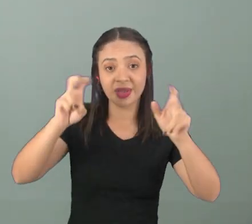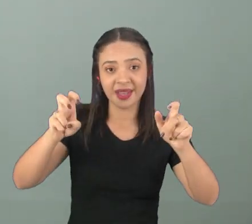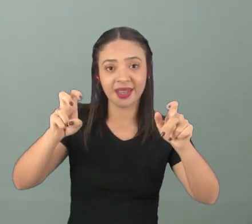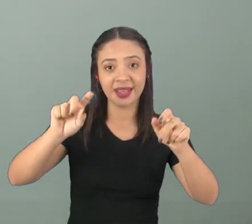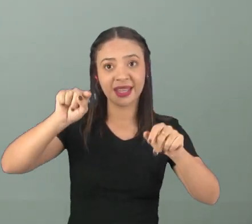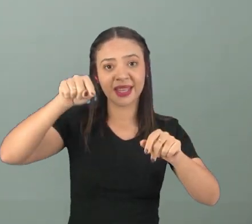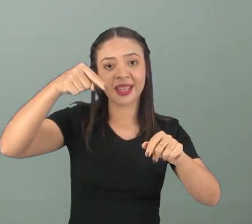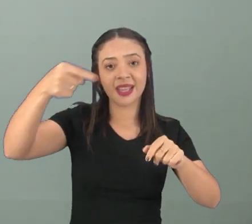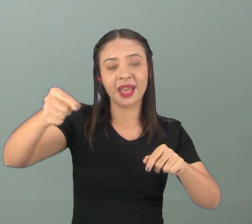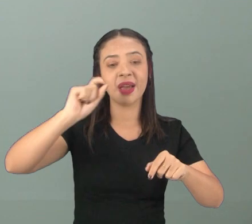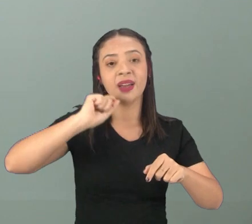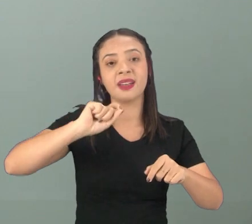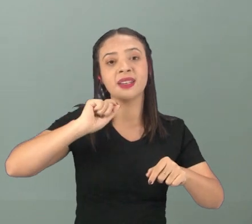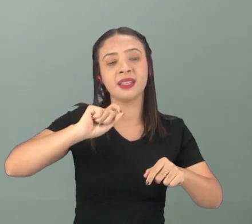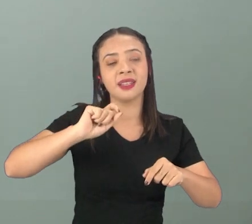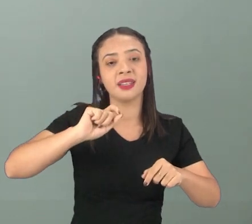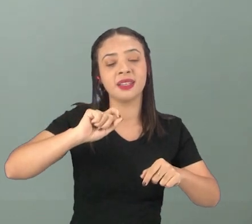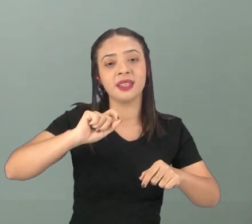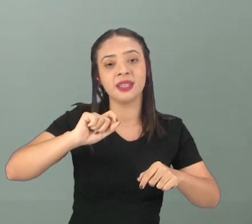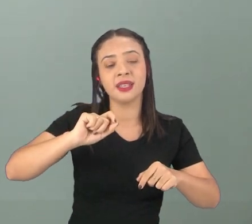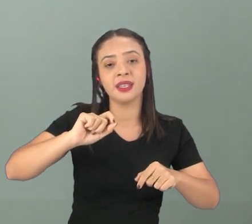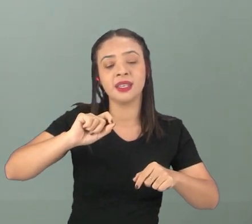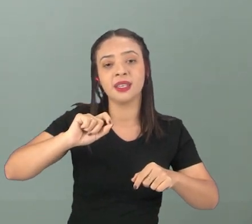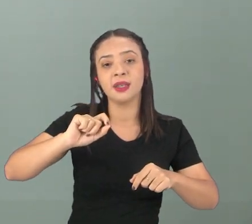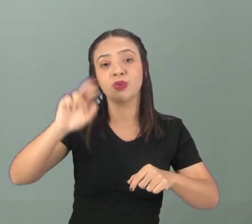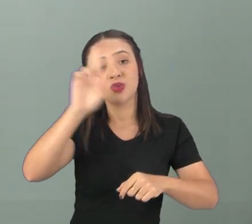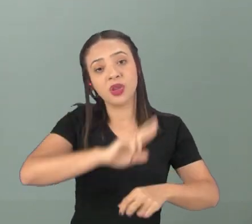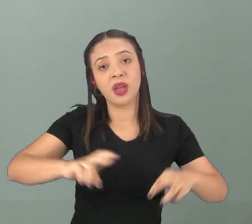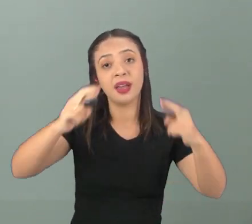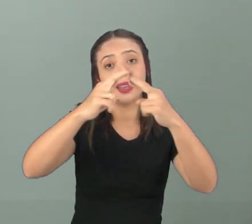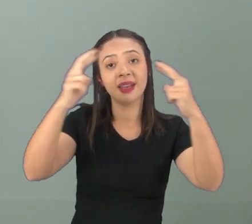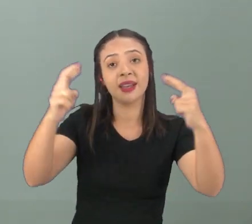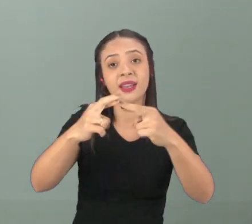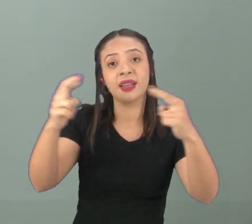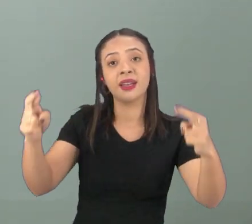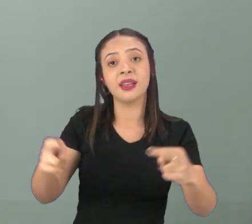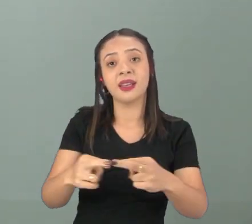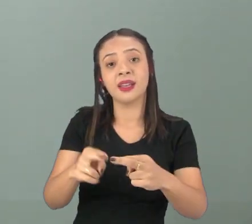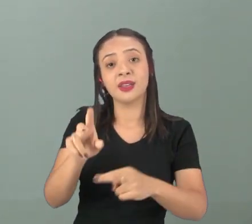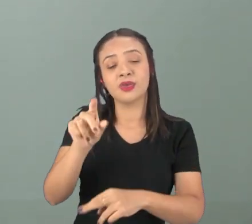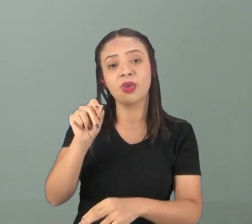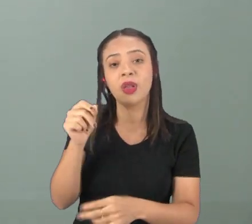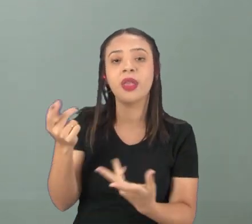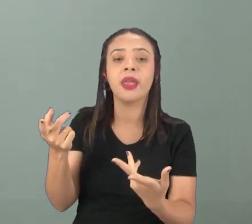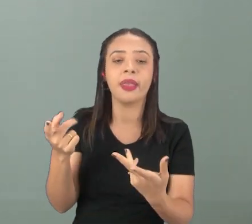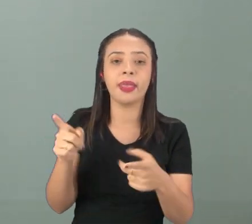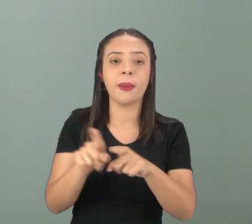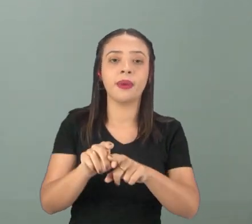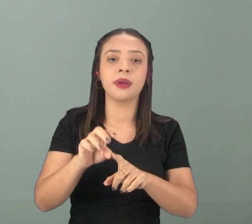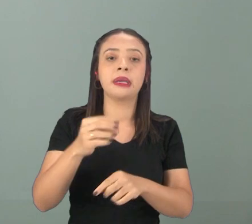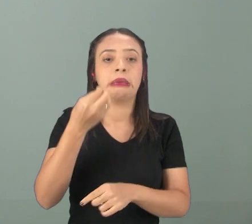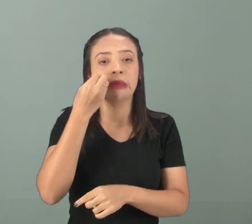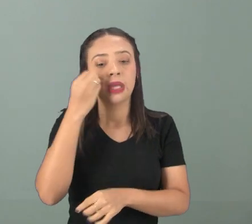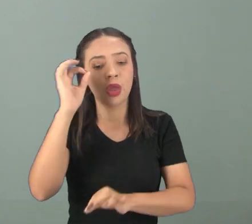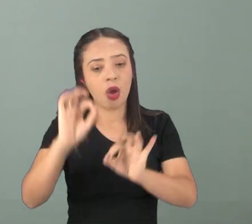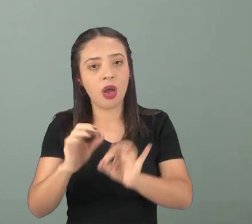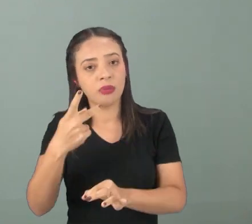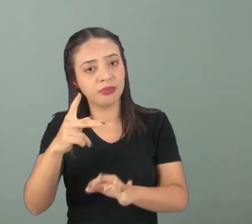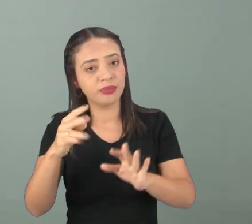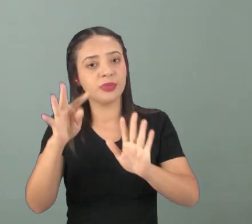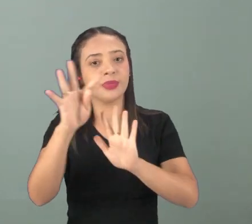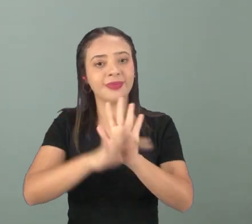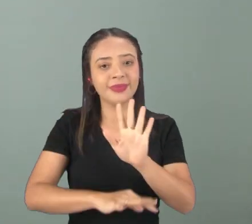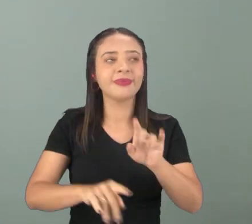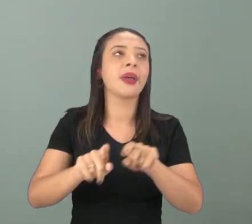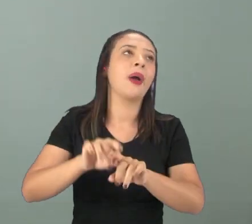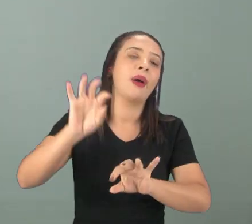E depois você pode querer colocar algumas rimas. Então, você pode já escolher algumas rimas e tentar encaixar no seu texto. E assim você